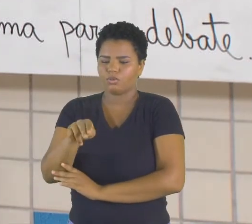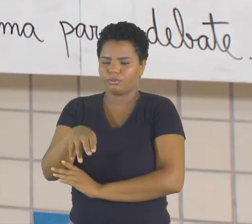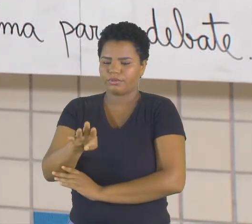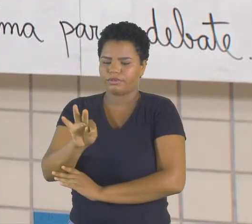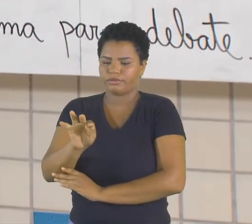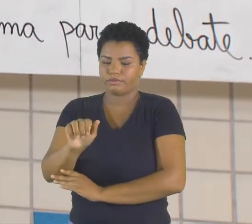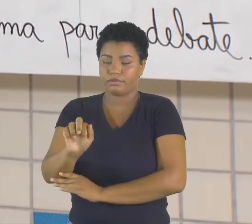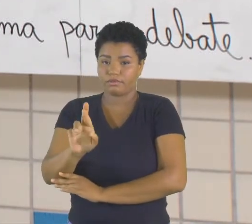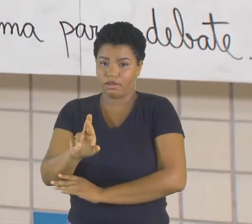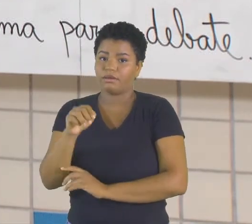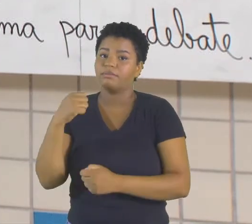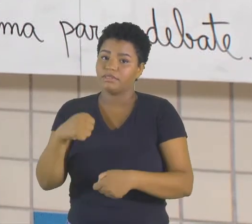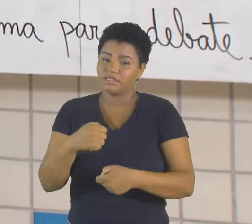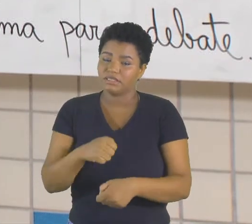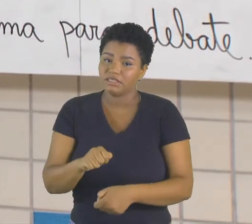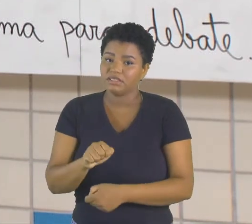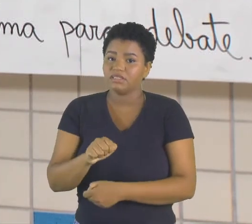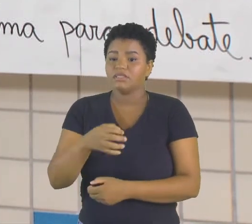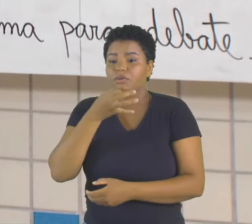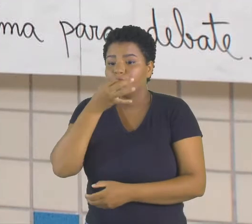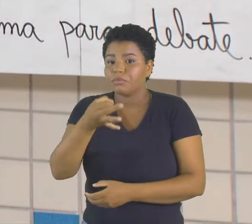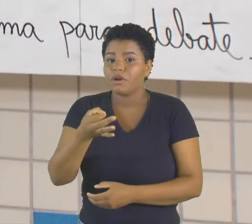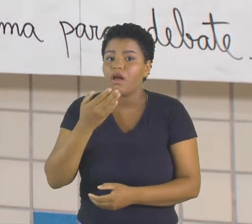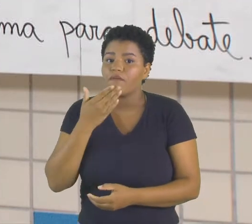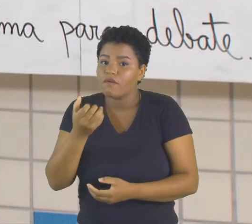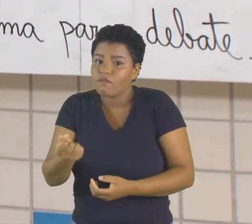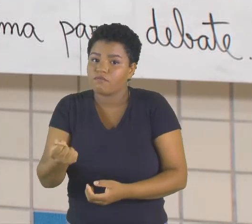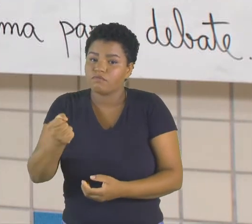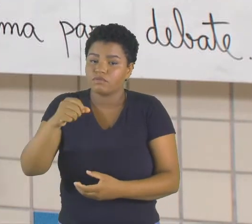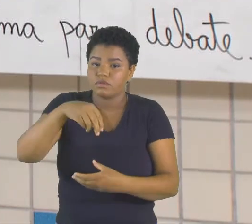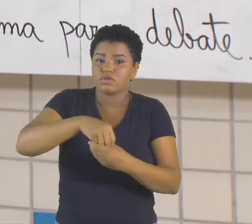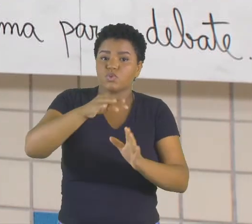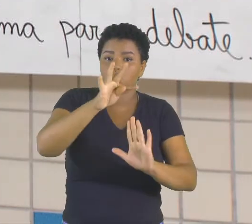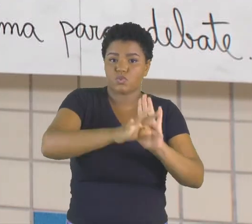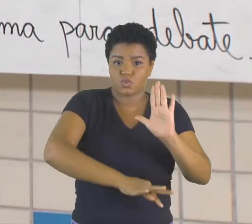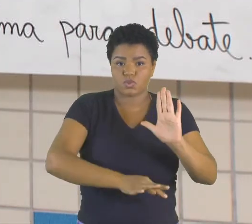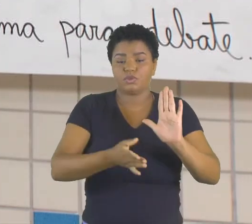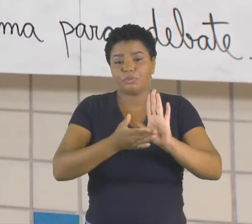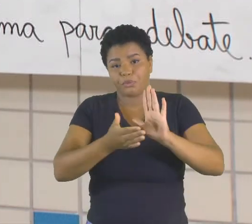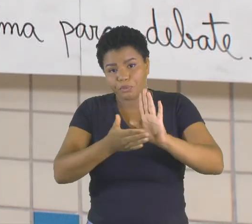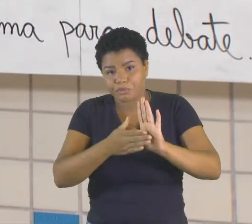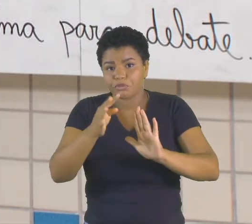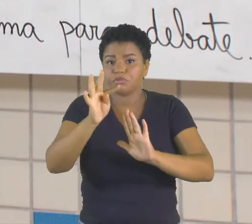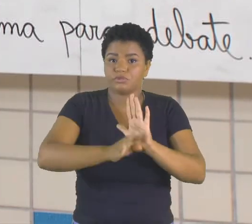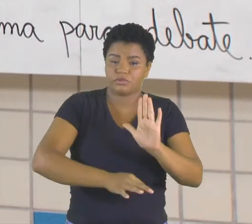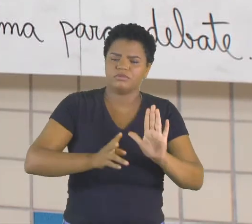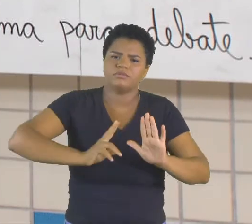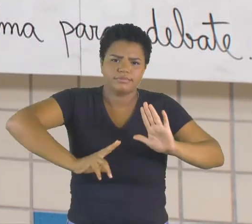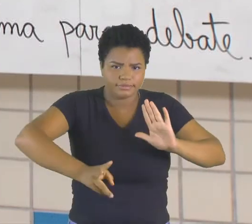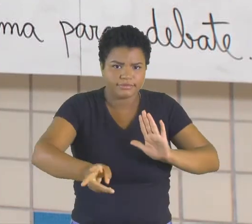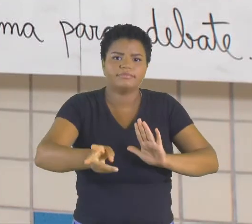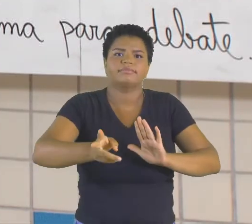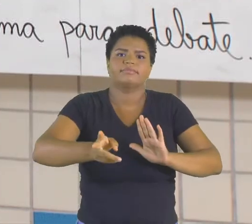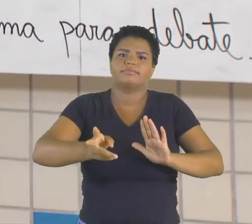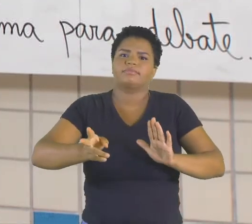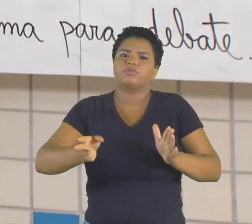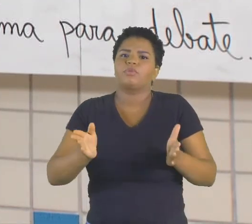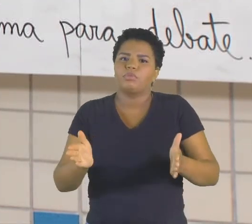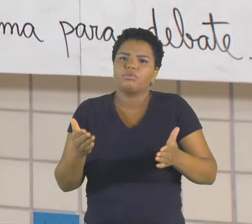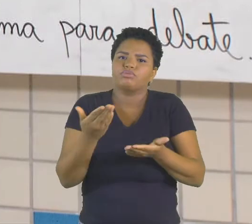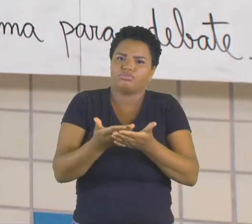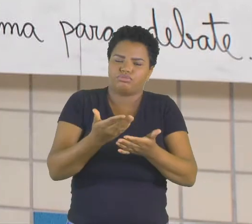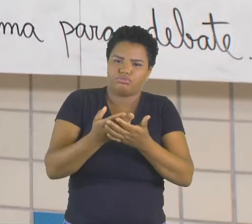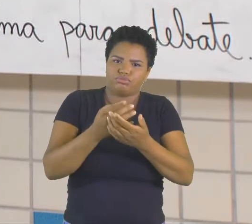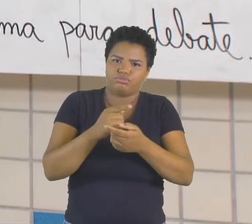contra determinado assunto que está lá, algum texto, alguma proposta textual, que sempre os blocos de